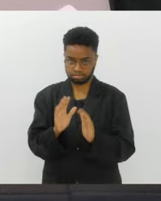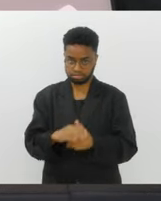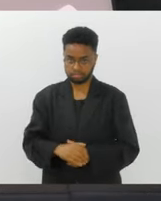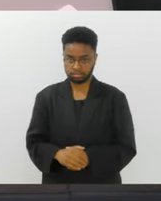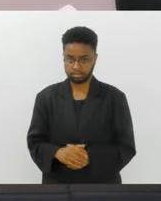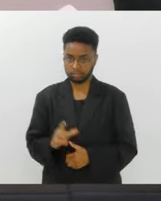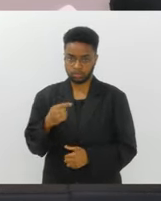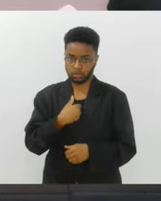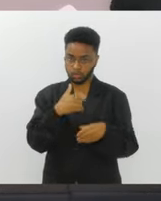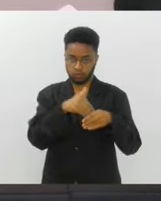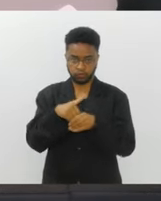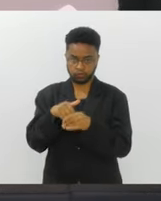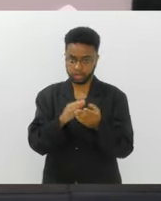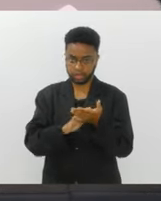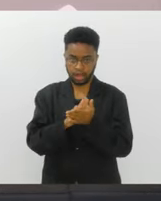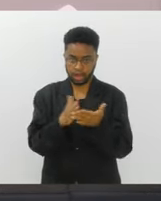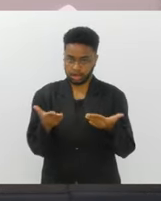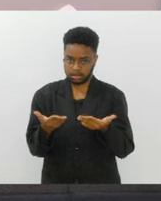Nada em votação.